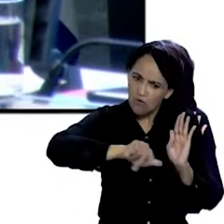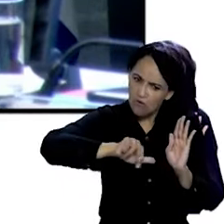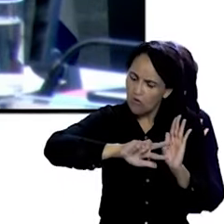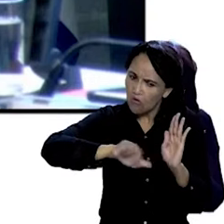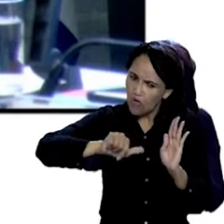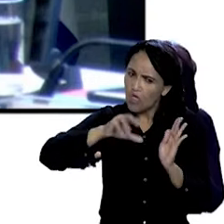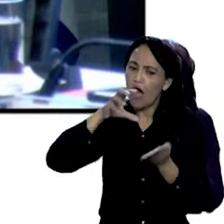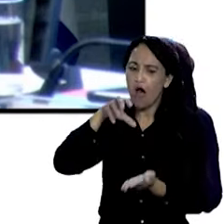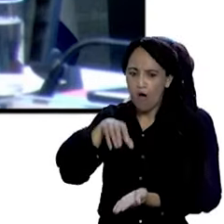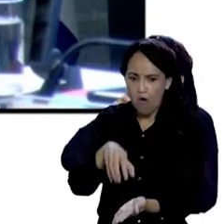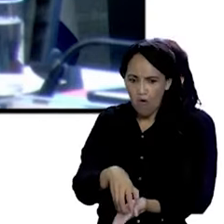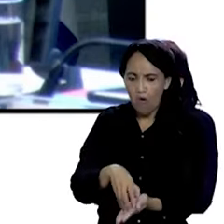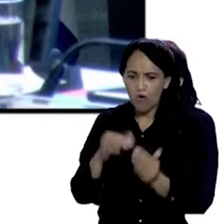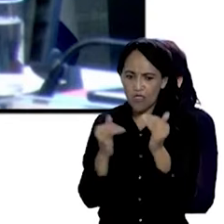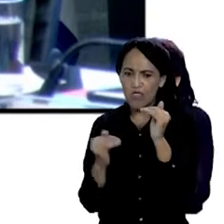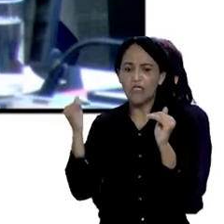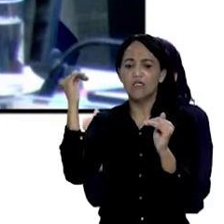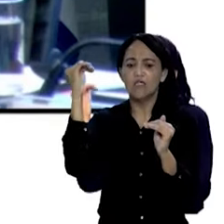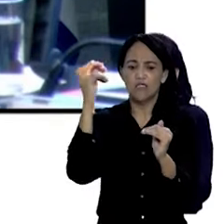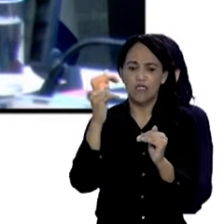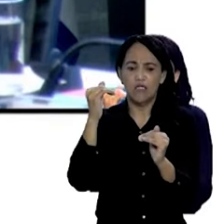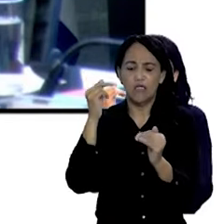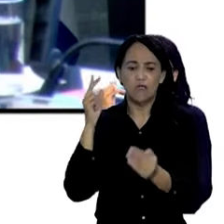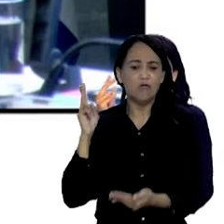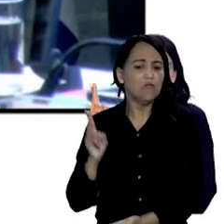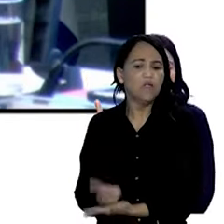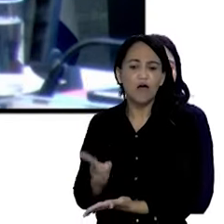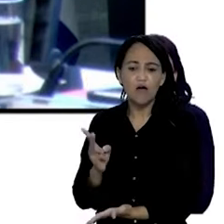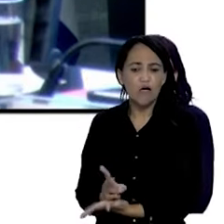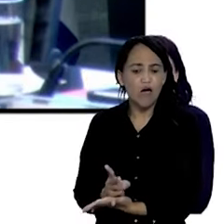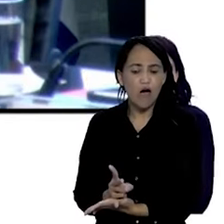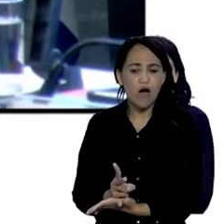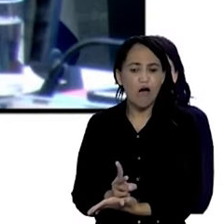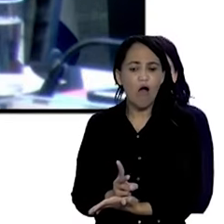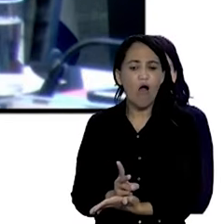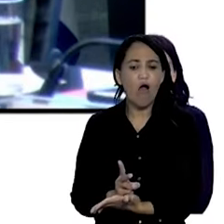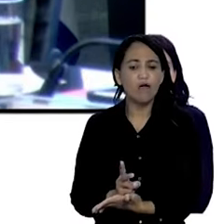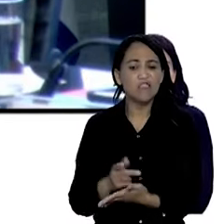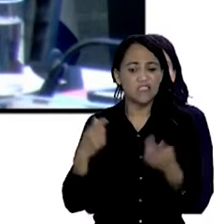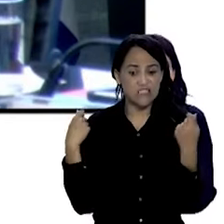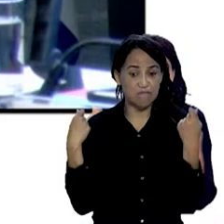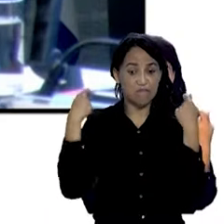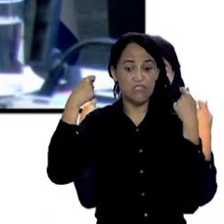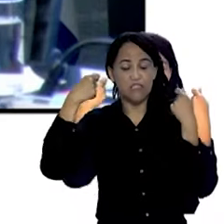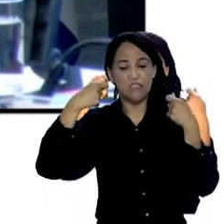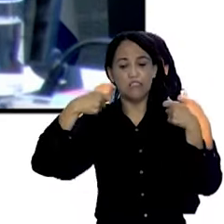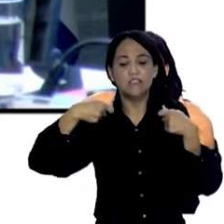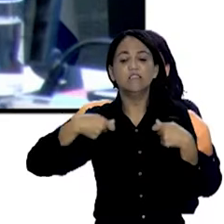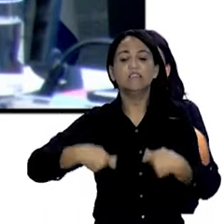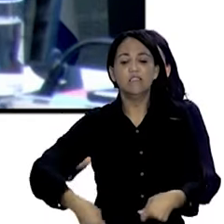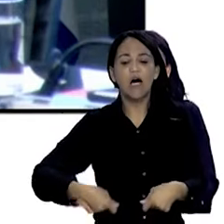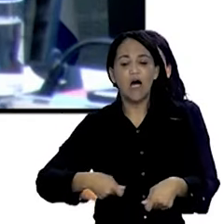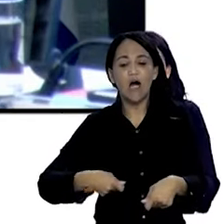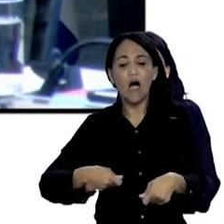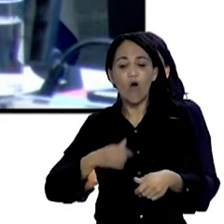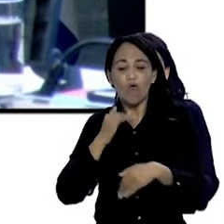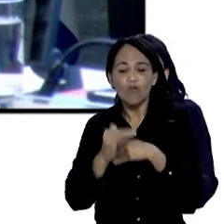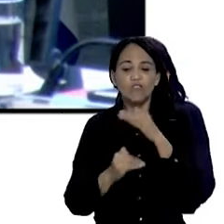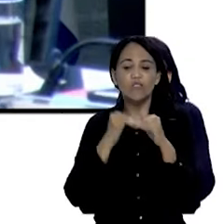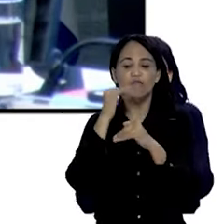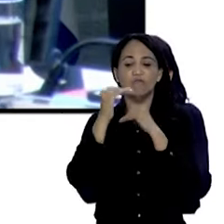a seu critério o considerar necessário ao desenvolvimento da jurisprudência